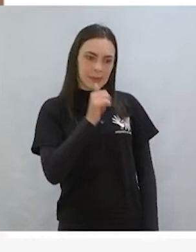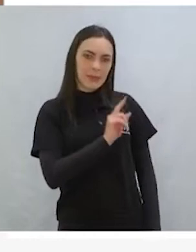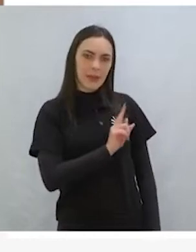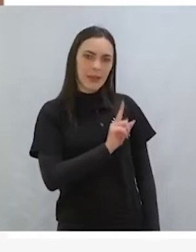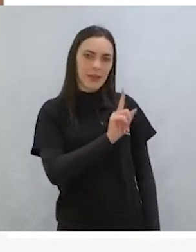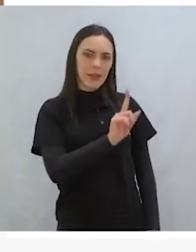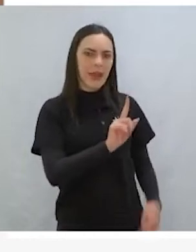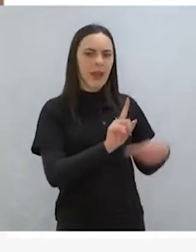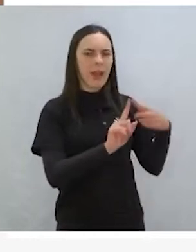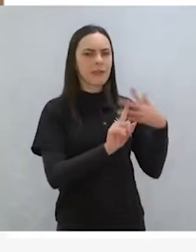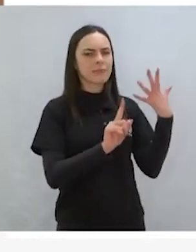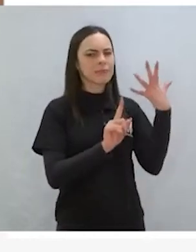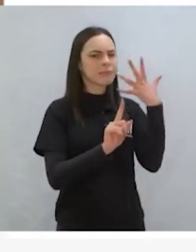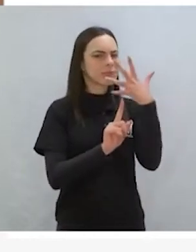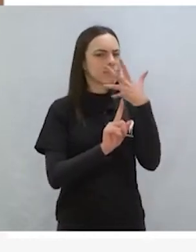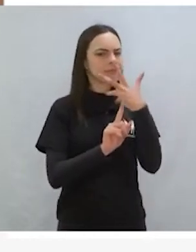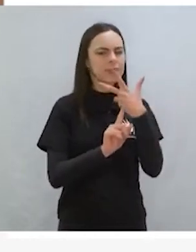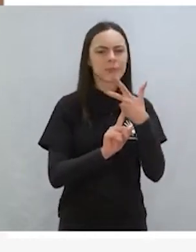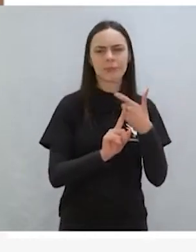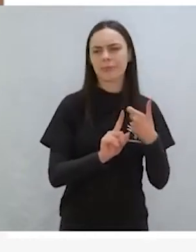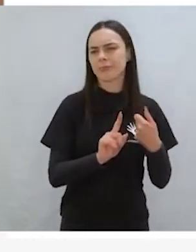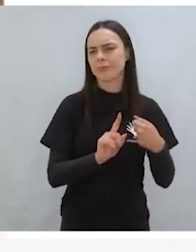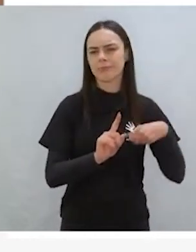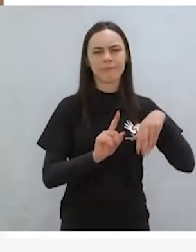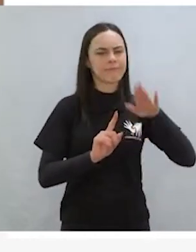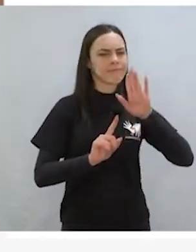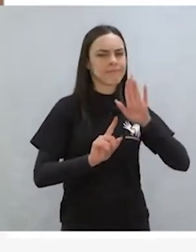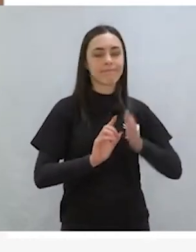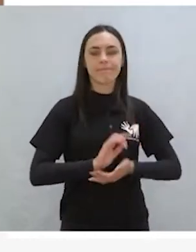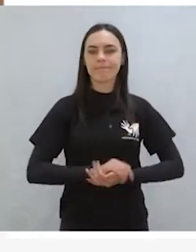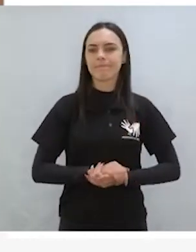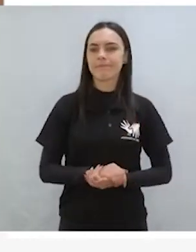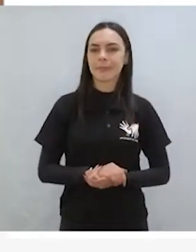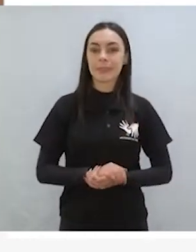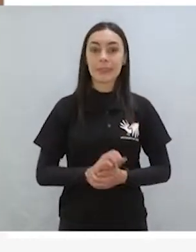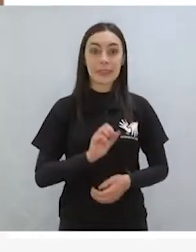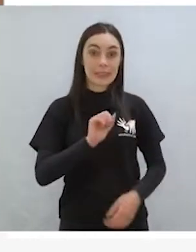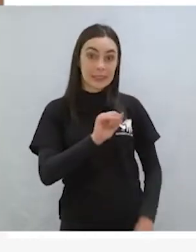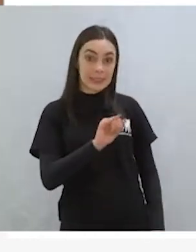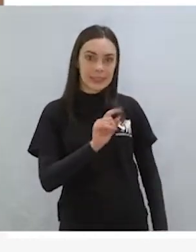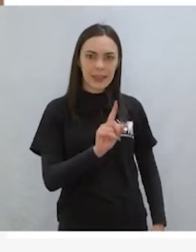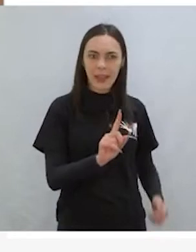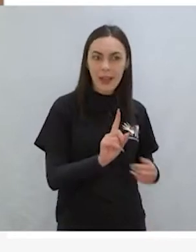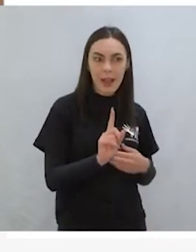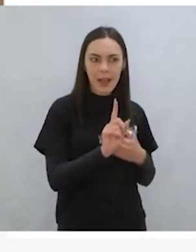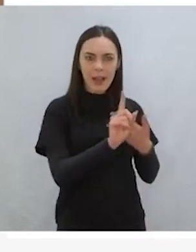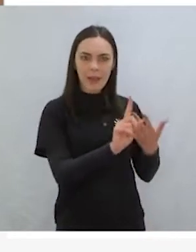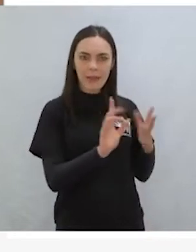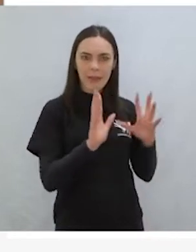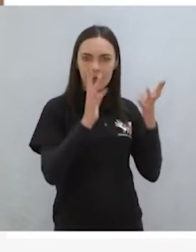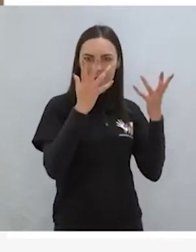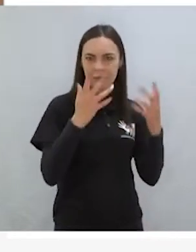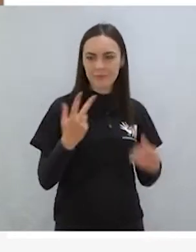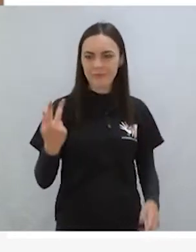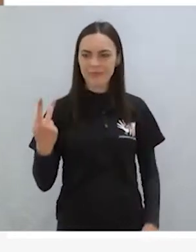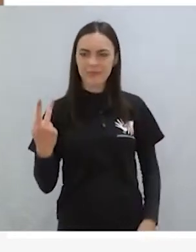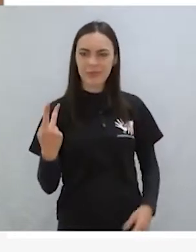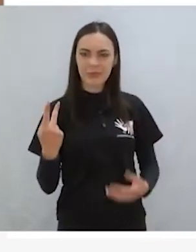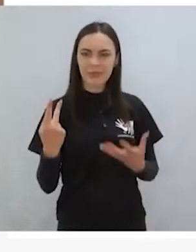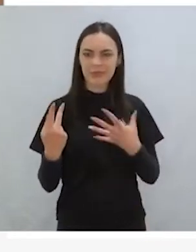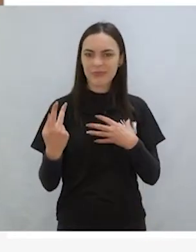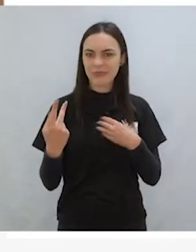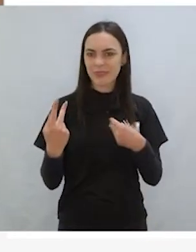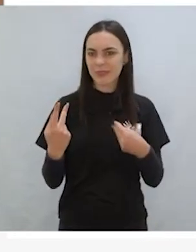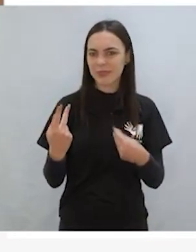que Cinderela era a moça mais bonita da cidade. Se ela fosse ao baile, Crimilda